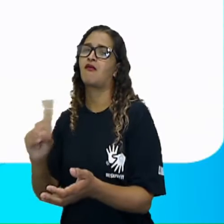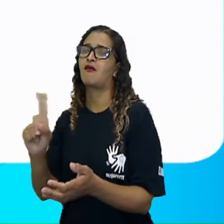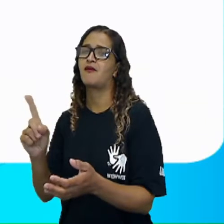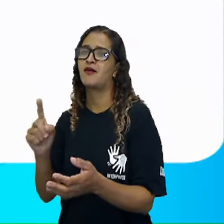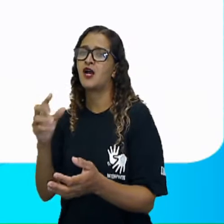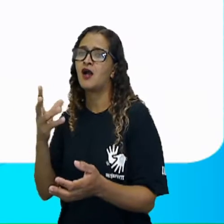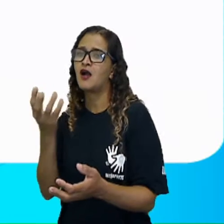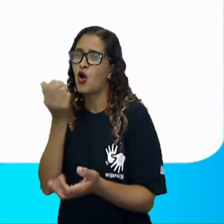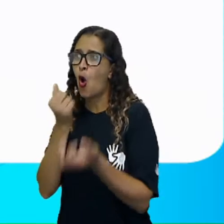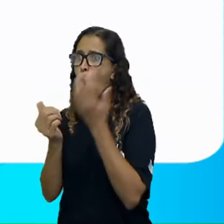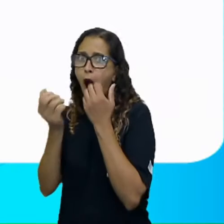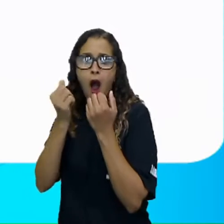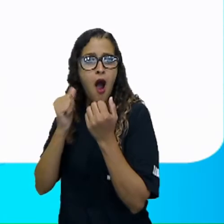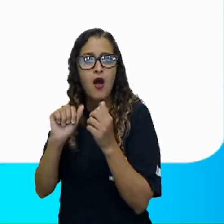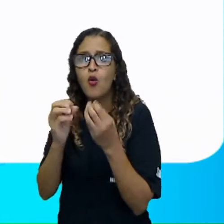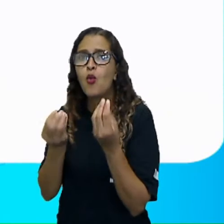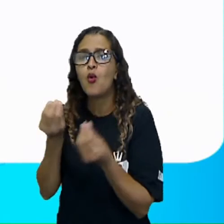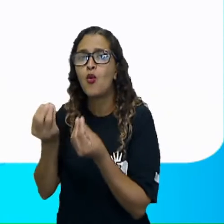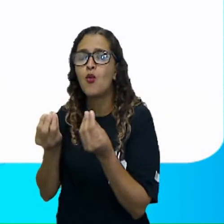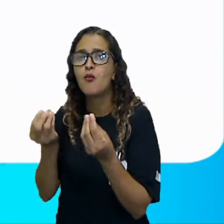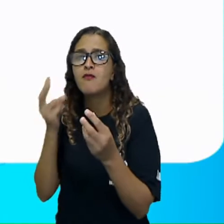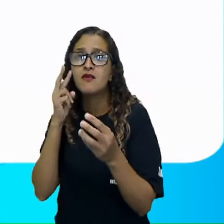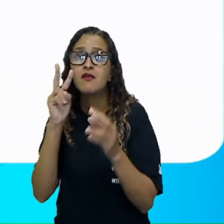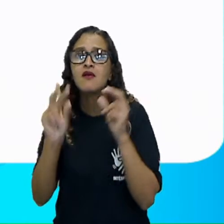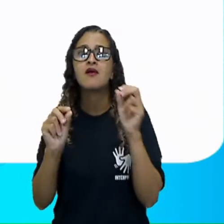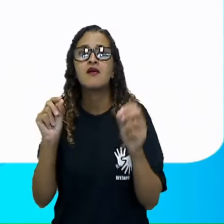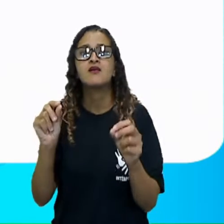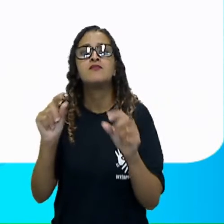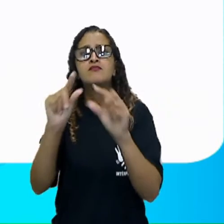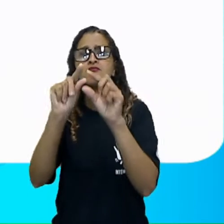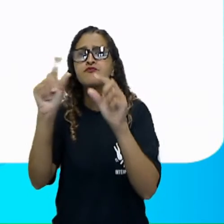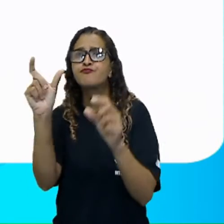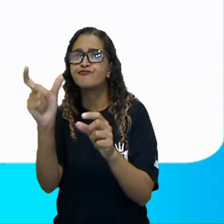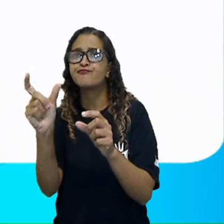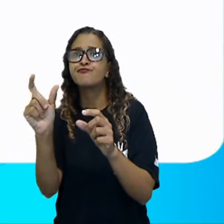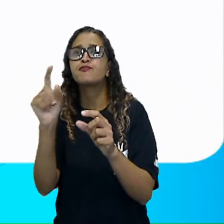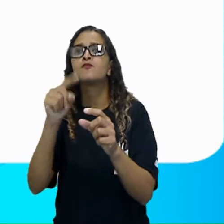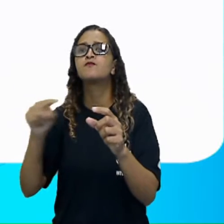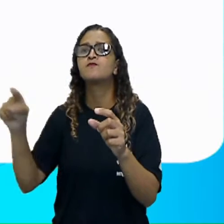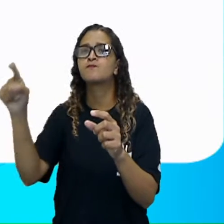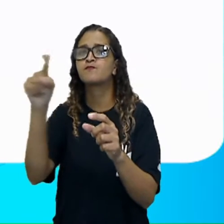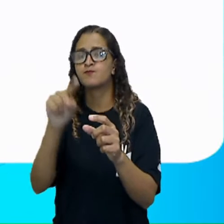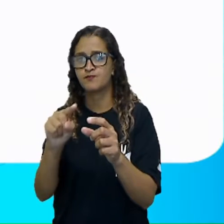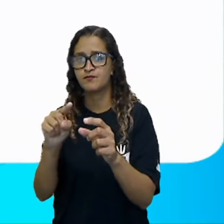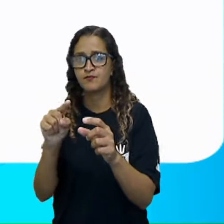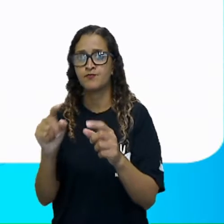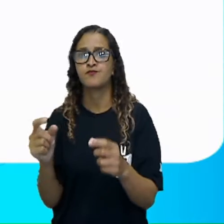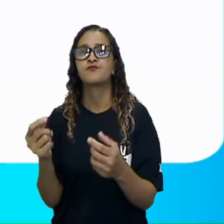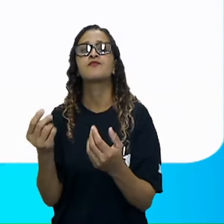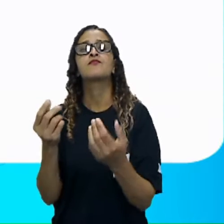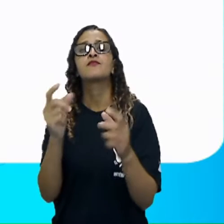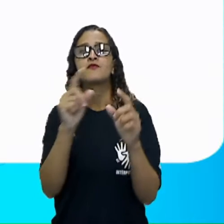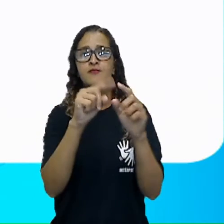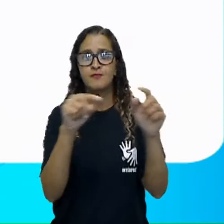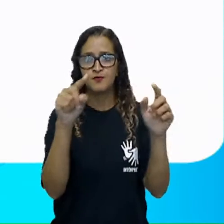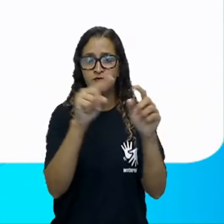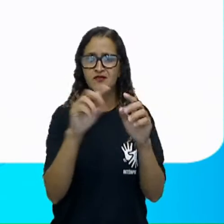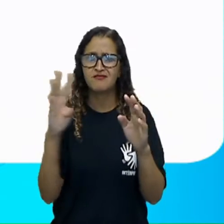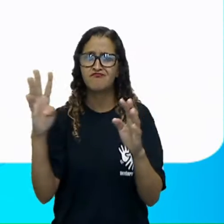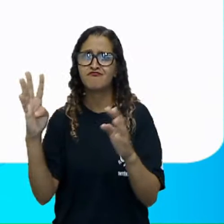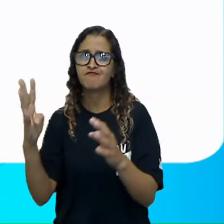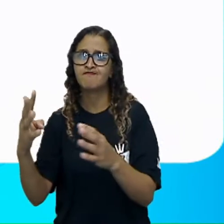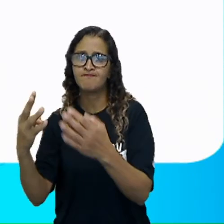tem jeito. Então, observem que tem algumas palavras circuladas. Um,